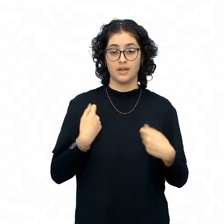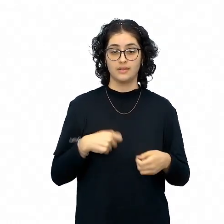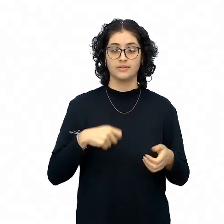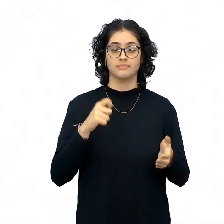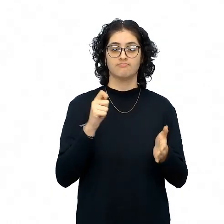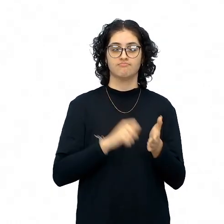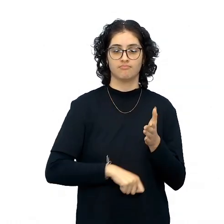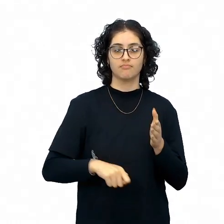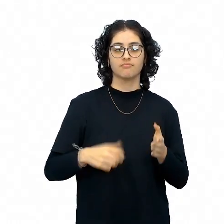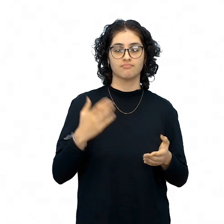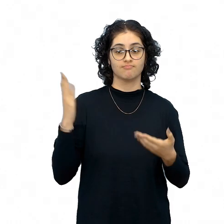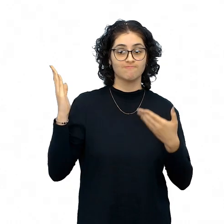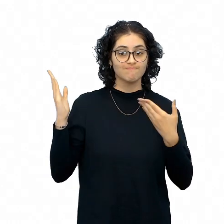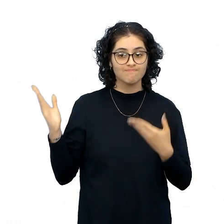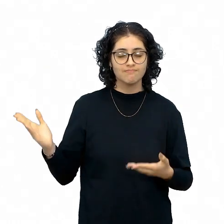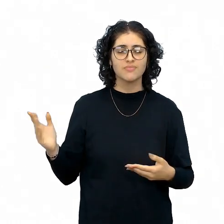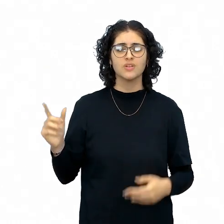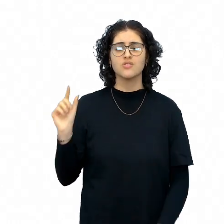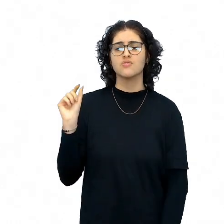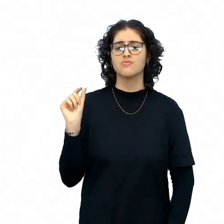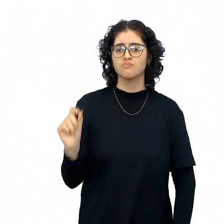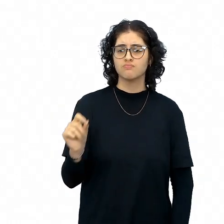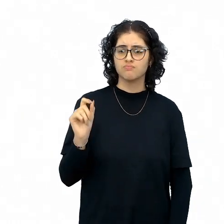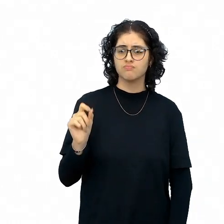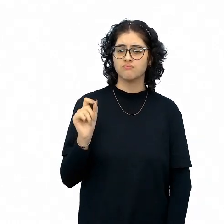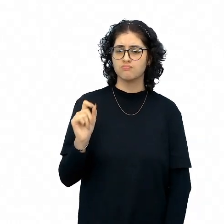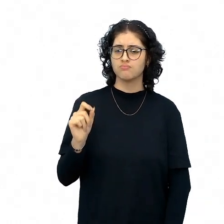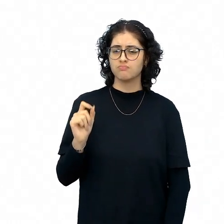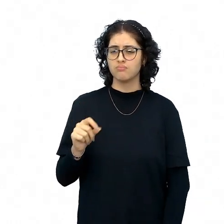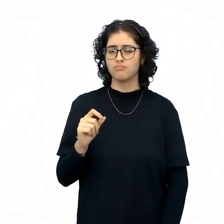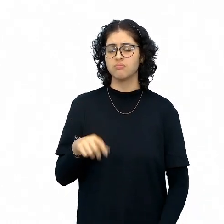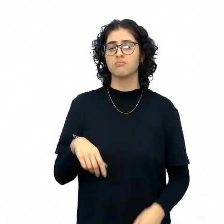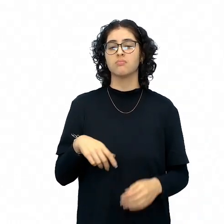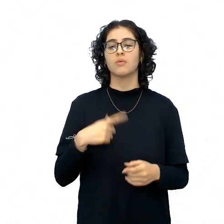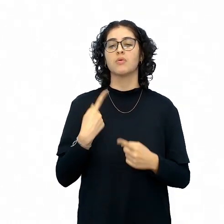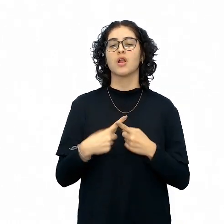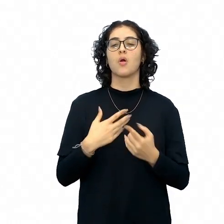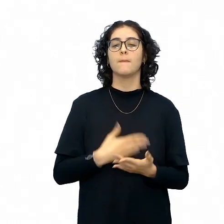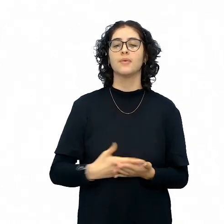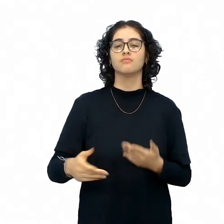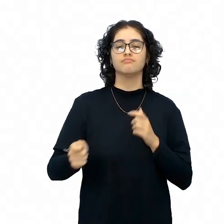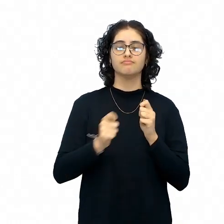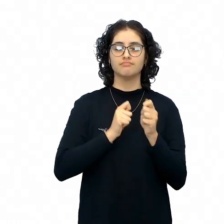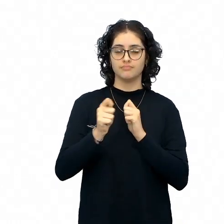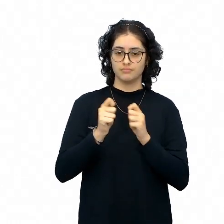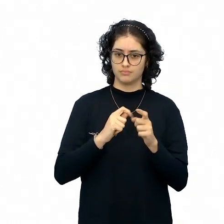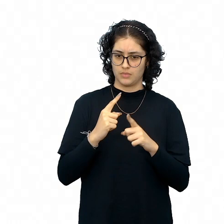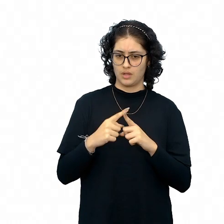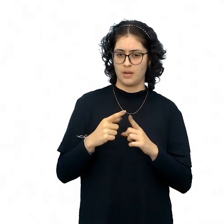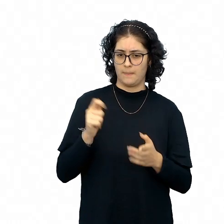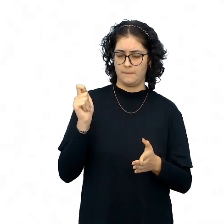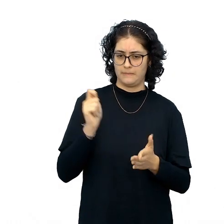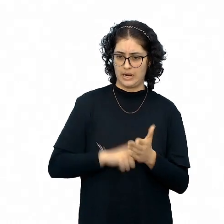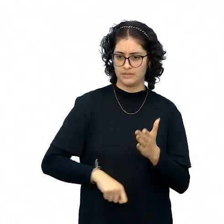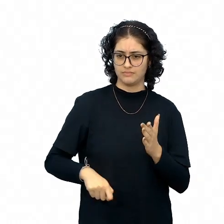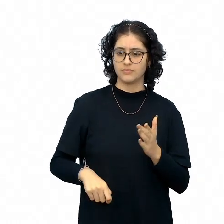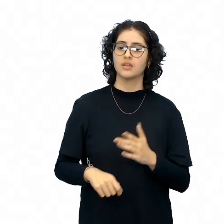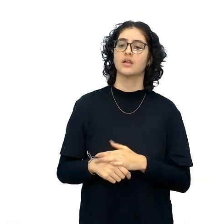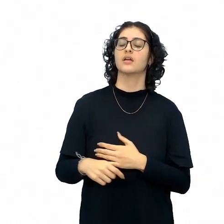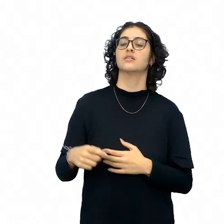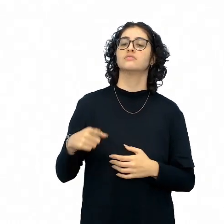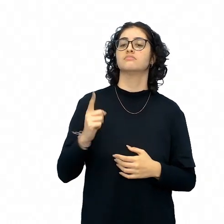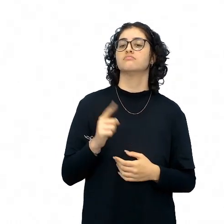abaixo-assinado. Por que será, então, que essa sequência começou com uma reportagem? O abaixo-assinado nessa sequência